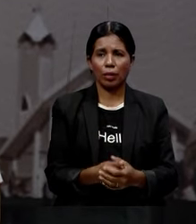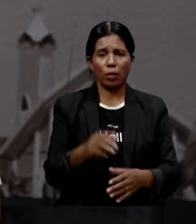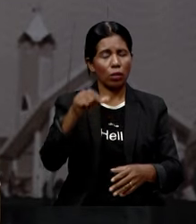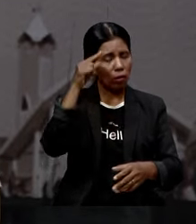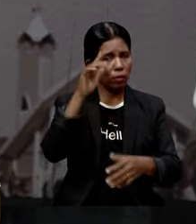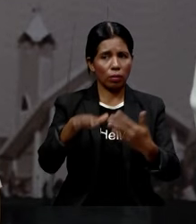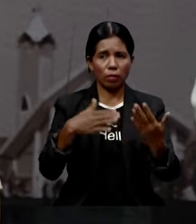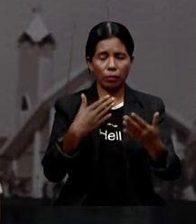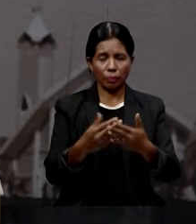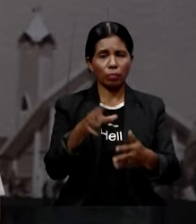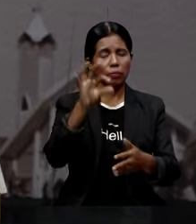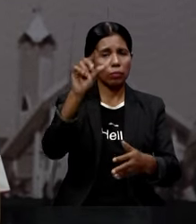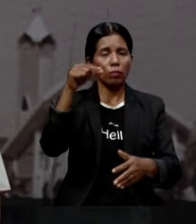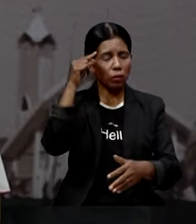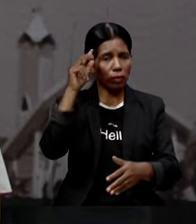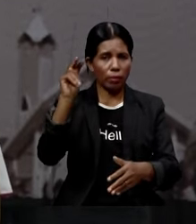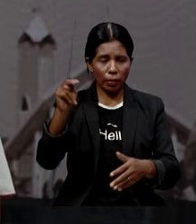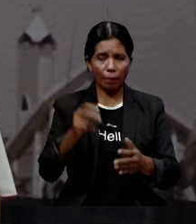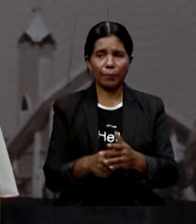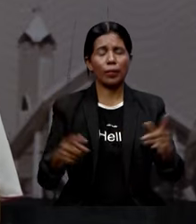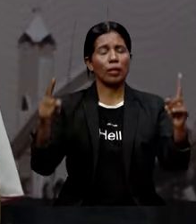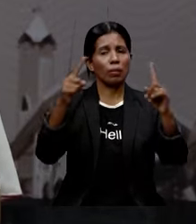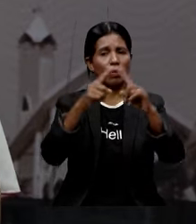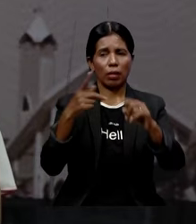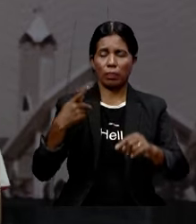ministro Gover